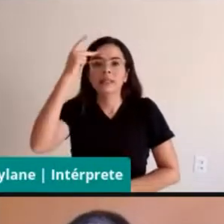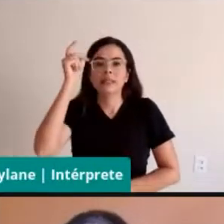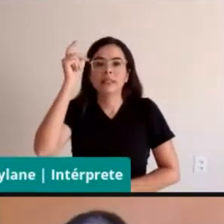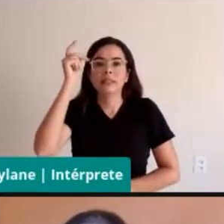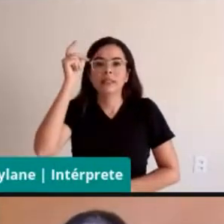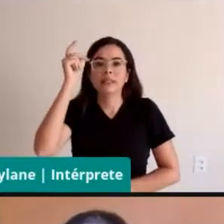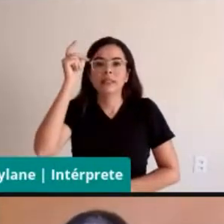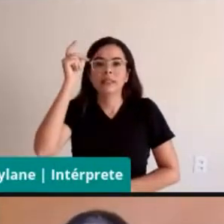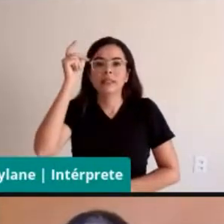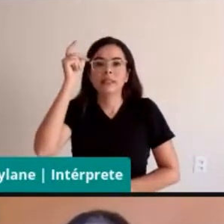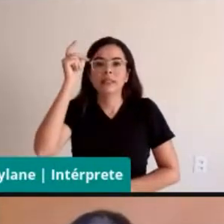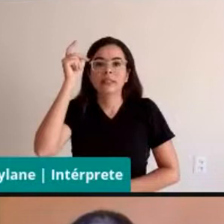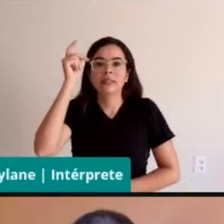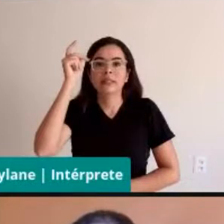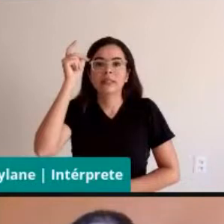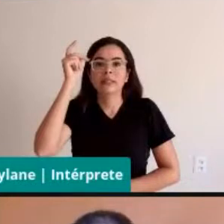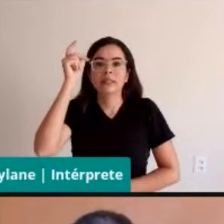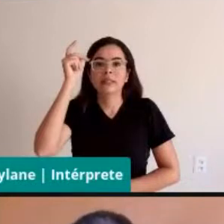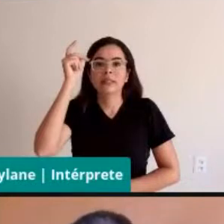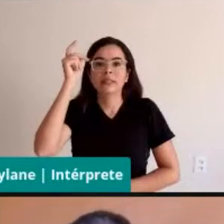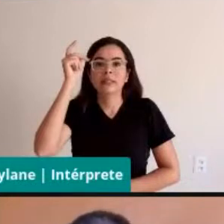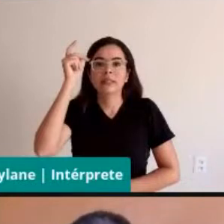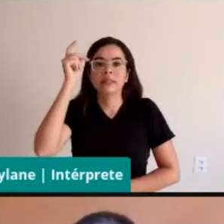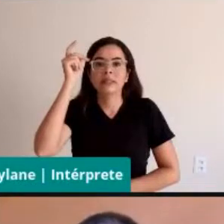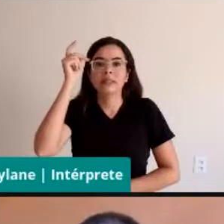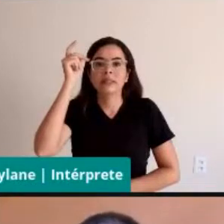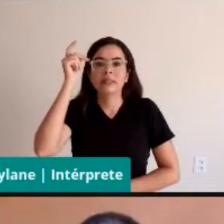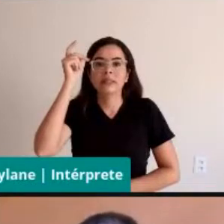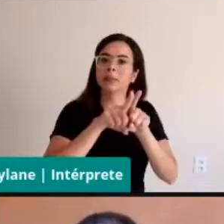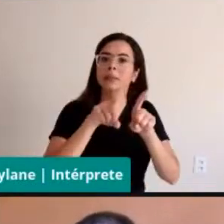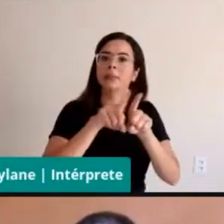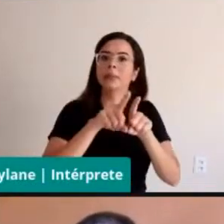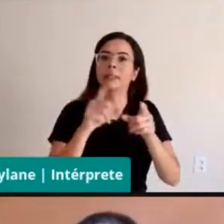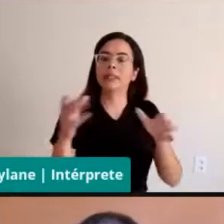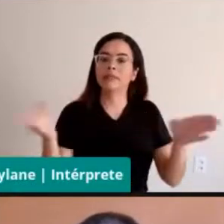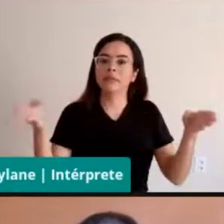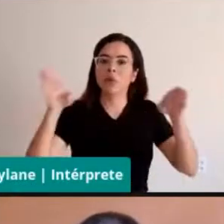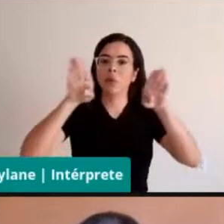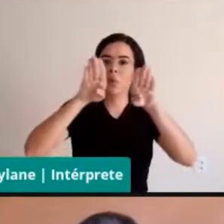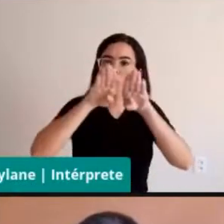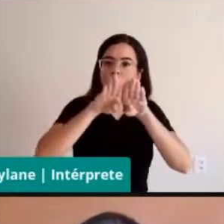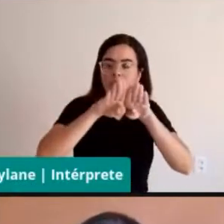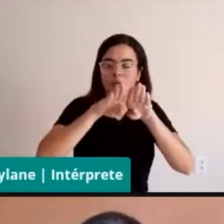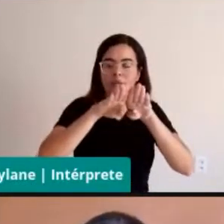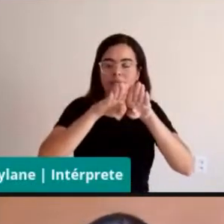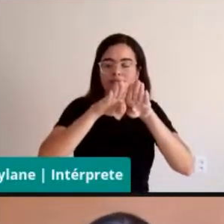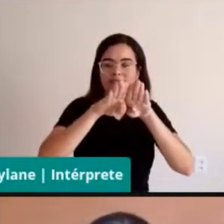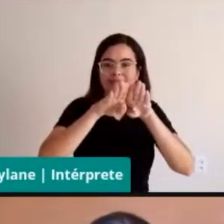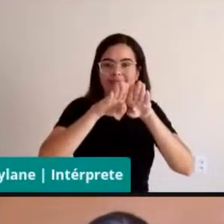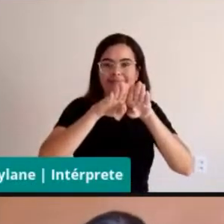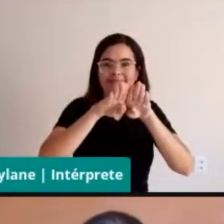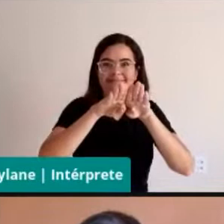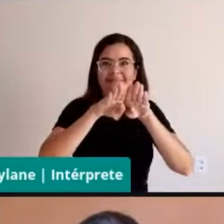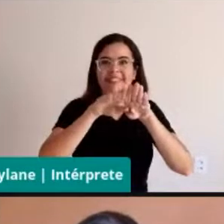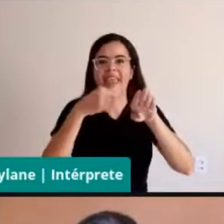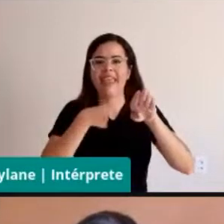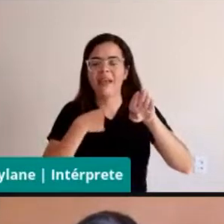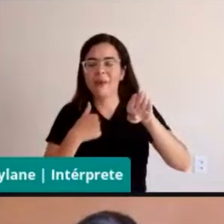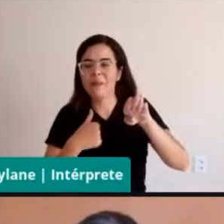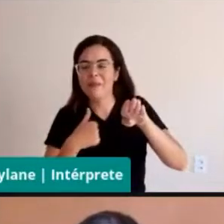essas falas que eu vinha percebendo, então não foi somente eu, e provavelmente não foi a primeira pessoa